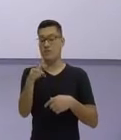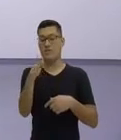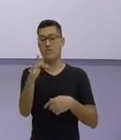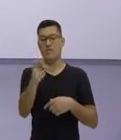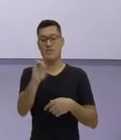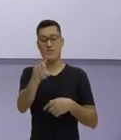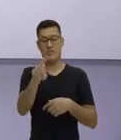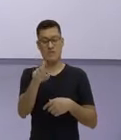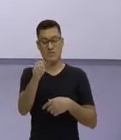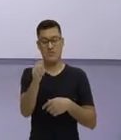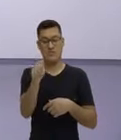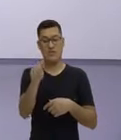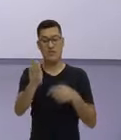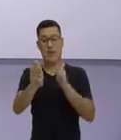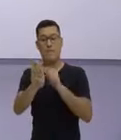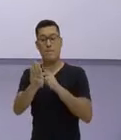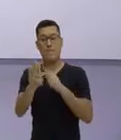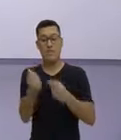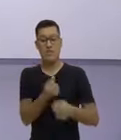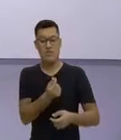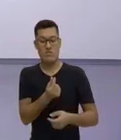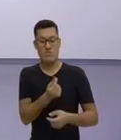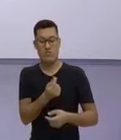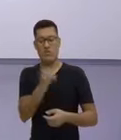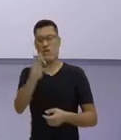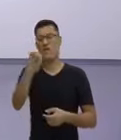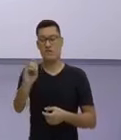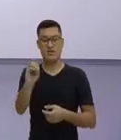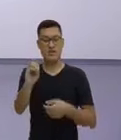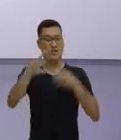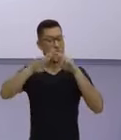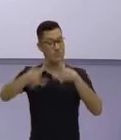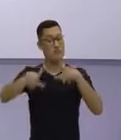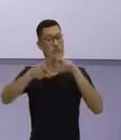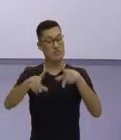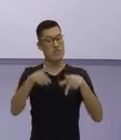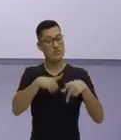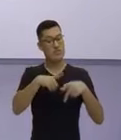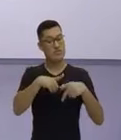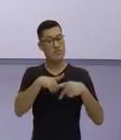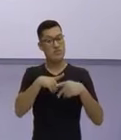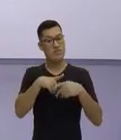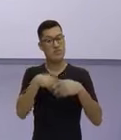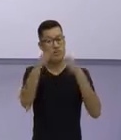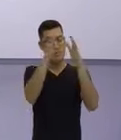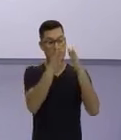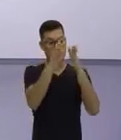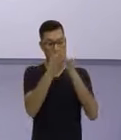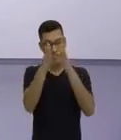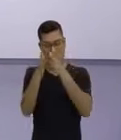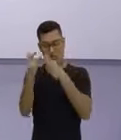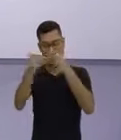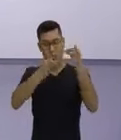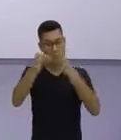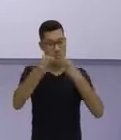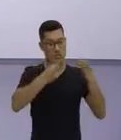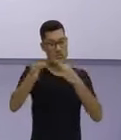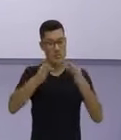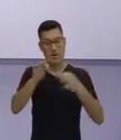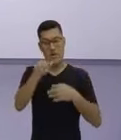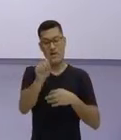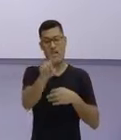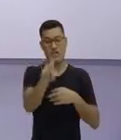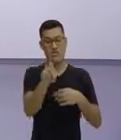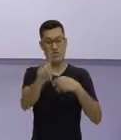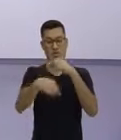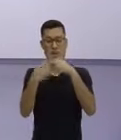zero, aí ela é linear, o B não aparece, né? Fica só o e também tem outra coisa, né? A questão da ordem, né? Tipo, a gente fala muito AX mais B, mas pode ser que em